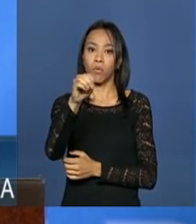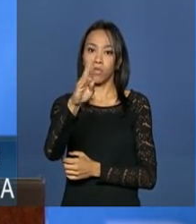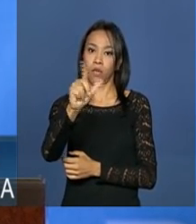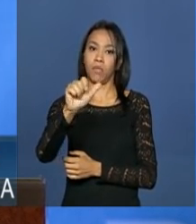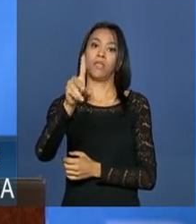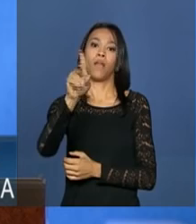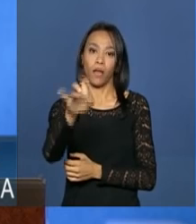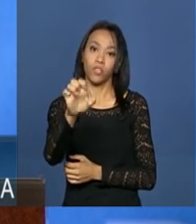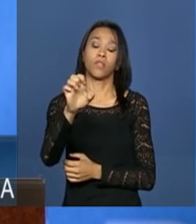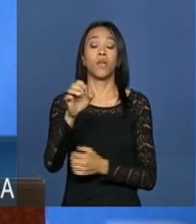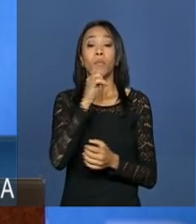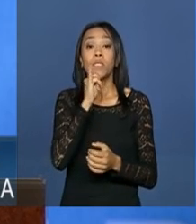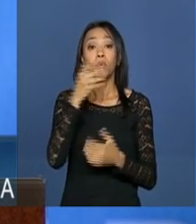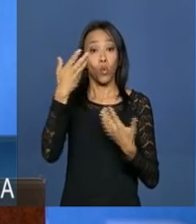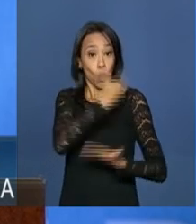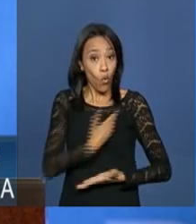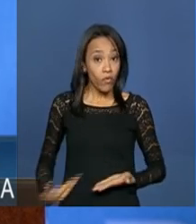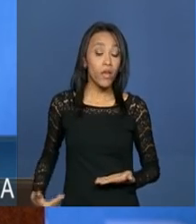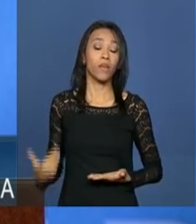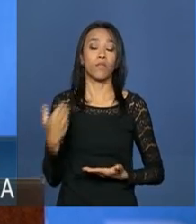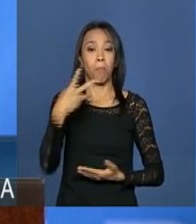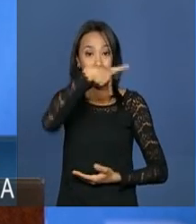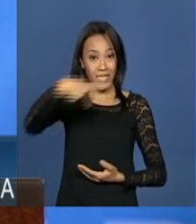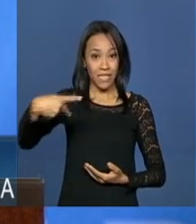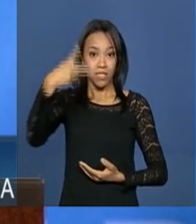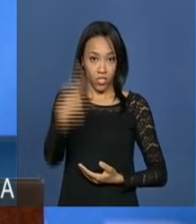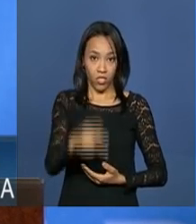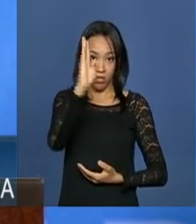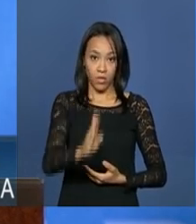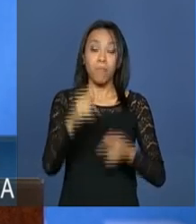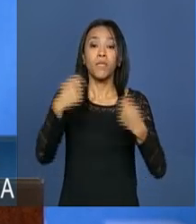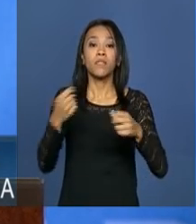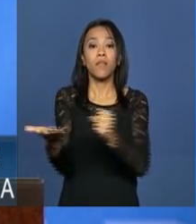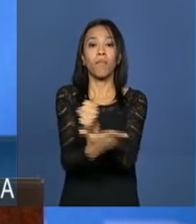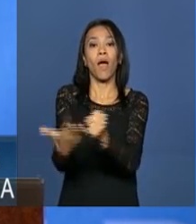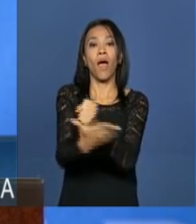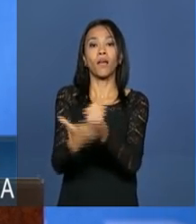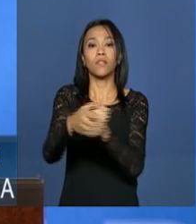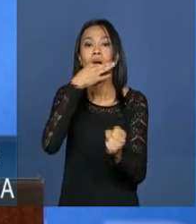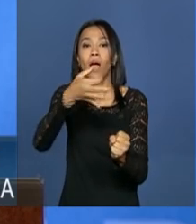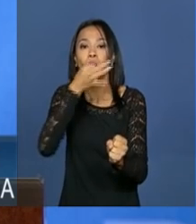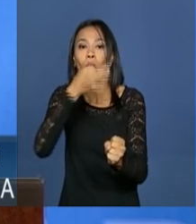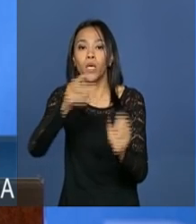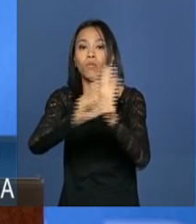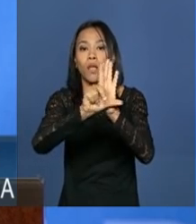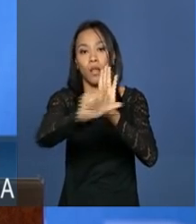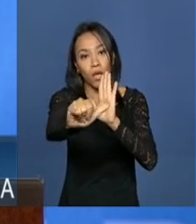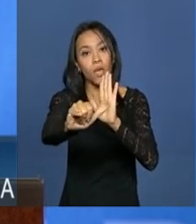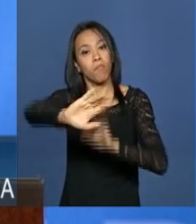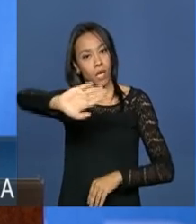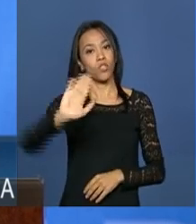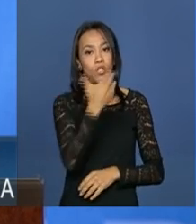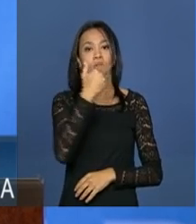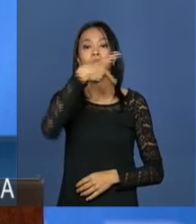presidencialista como o nosso, é necessário ter base jurídica e política para tirar